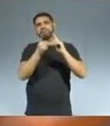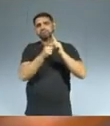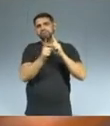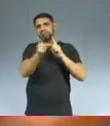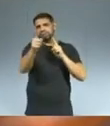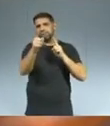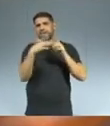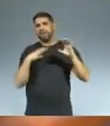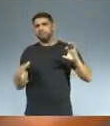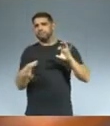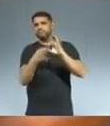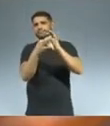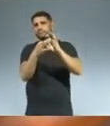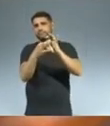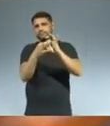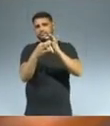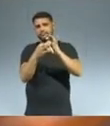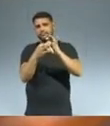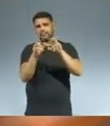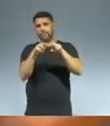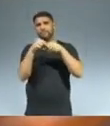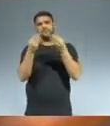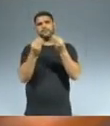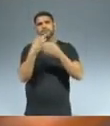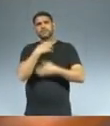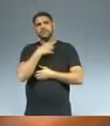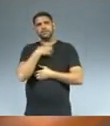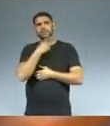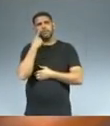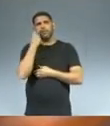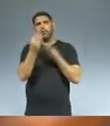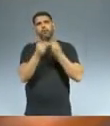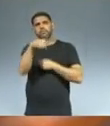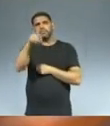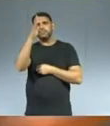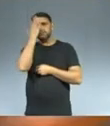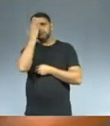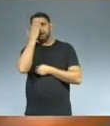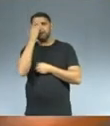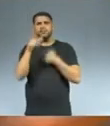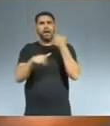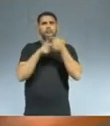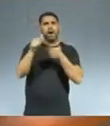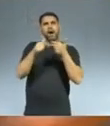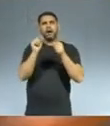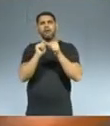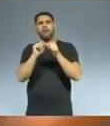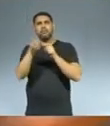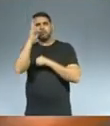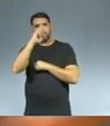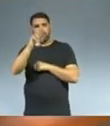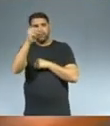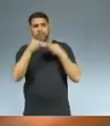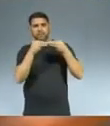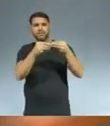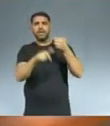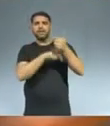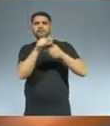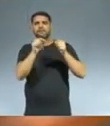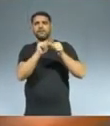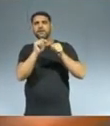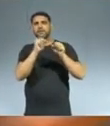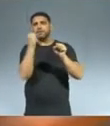Amazônia e integrá-los no processo nesse sentido como o senhor estão estão vendo essa questão como senhores estão trabalhando e